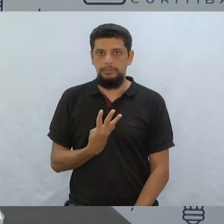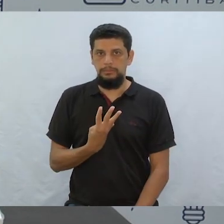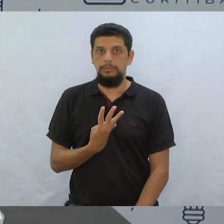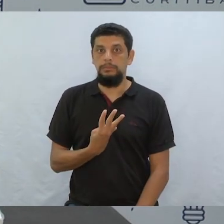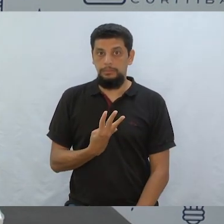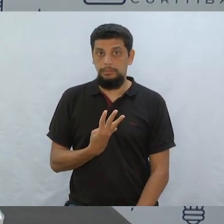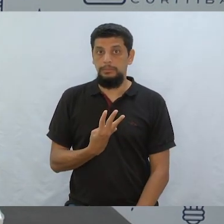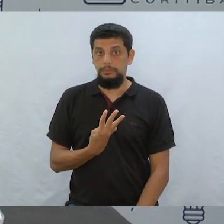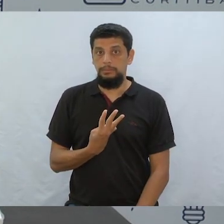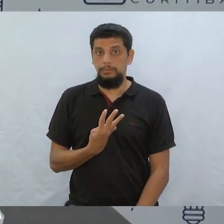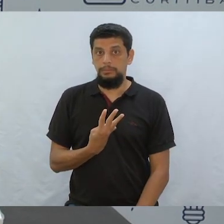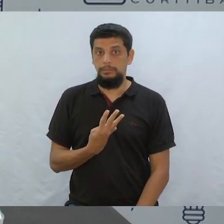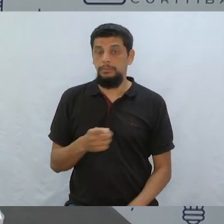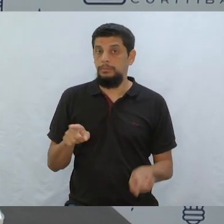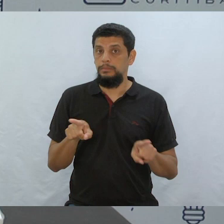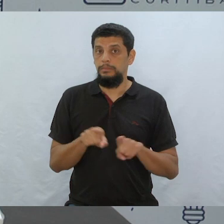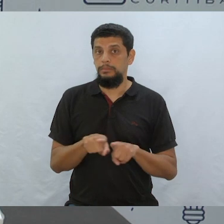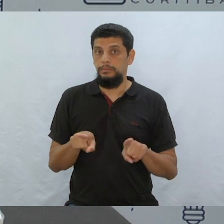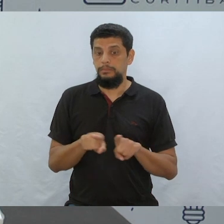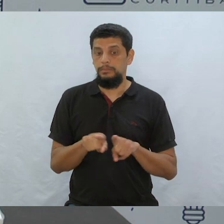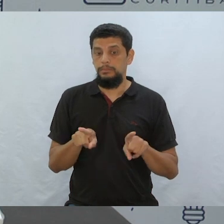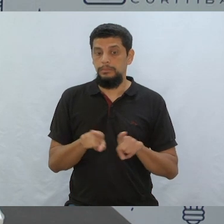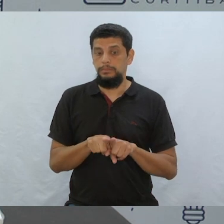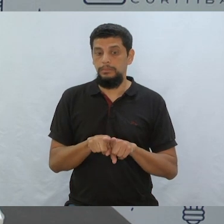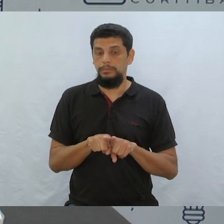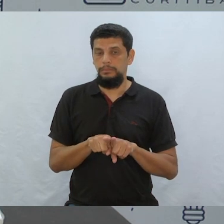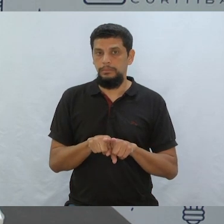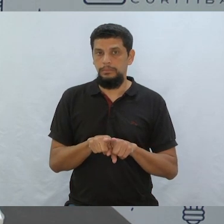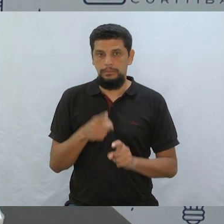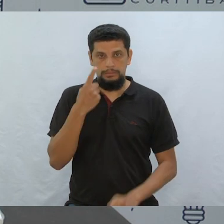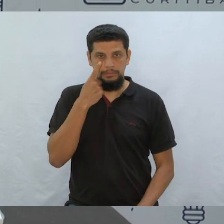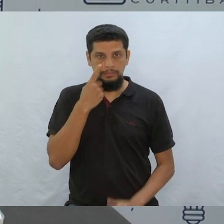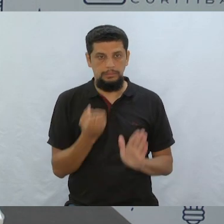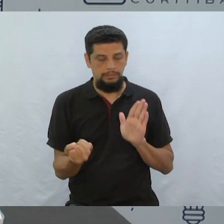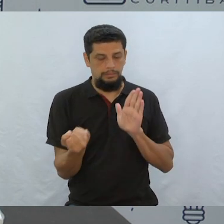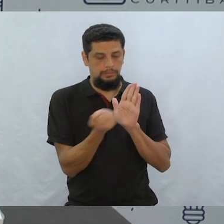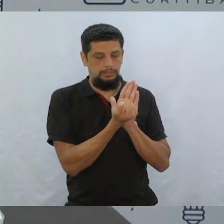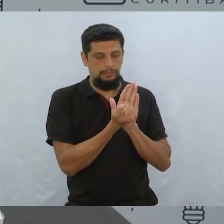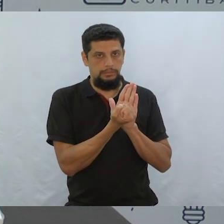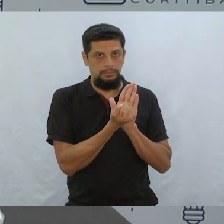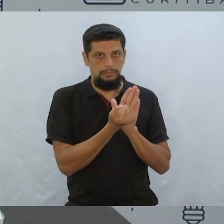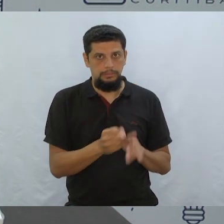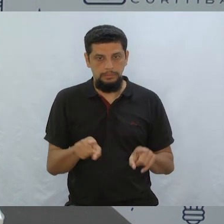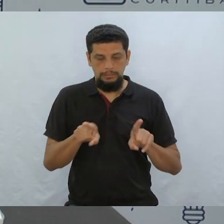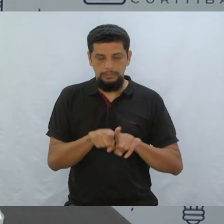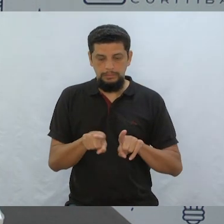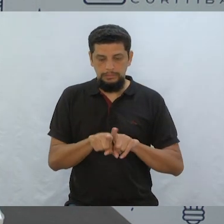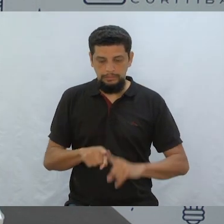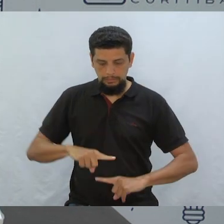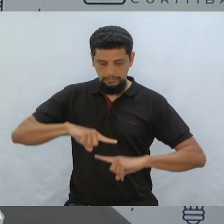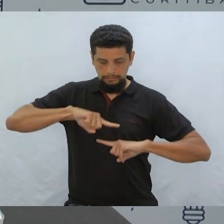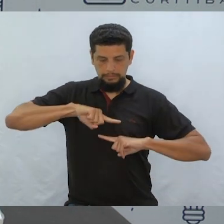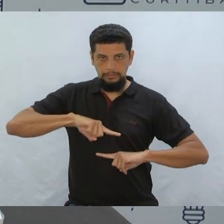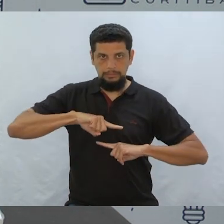divididos por 3 é igual, olha lá o sinal de igual,